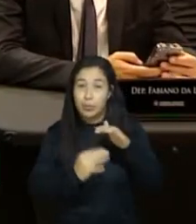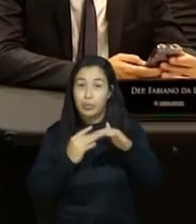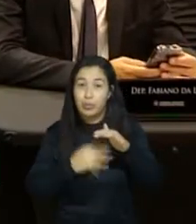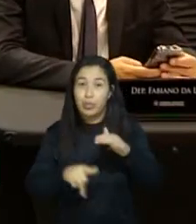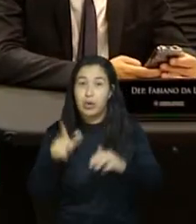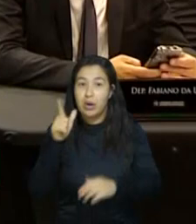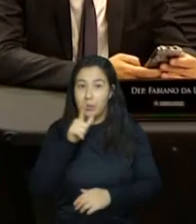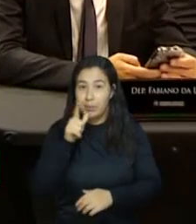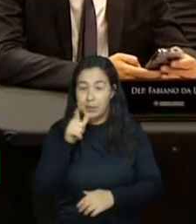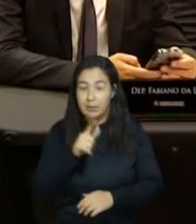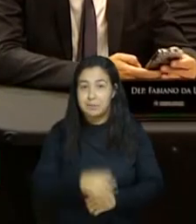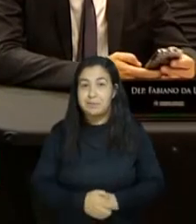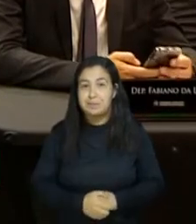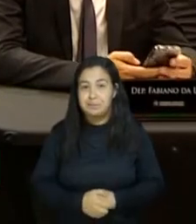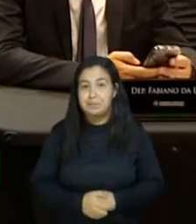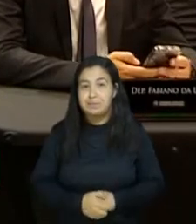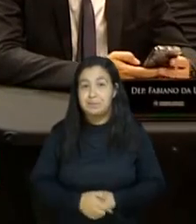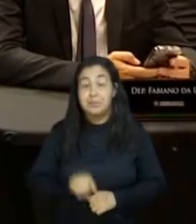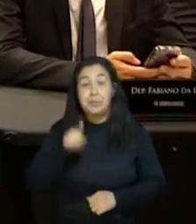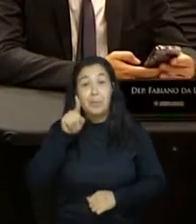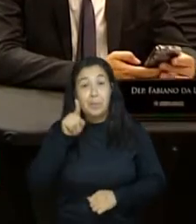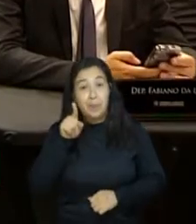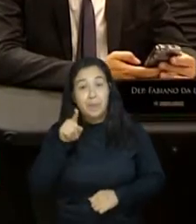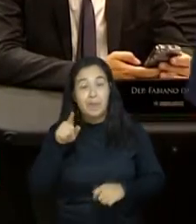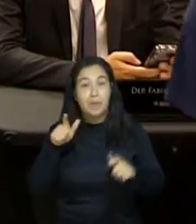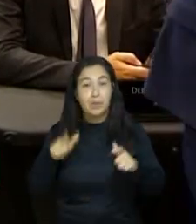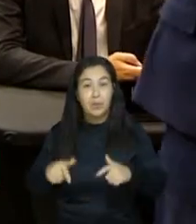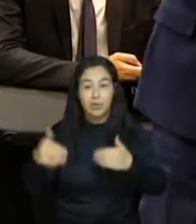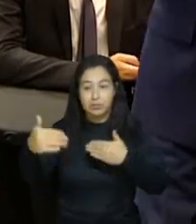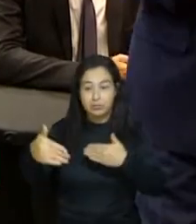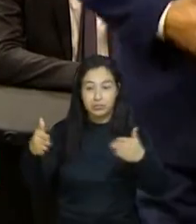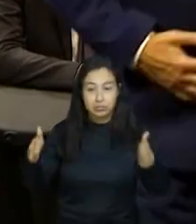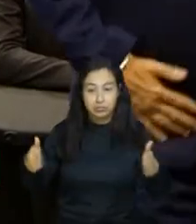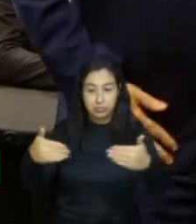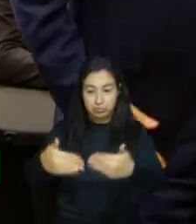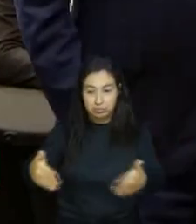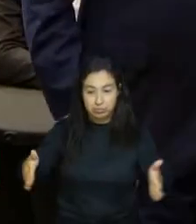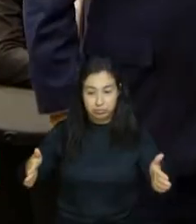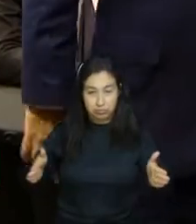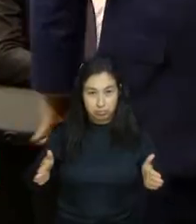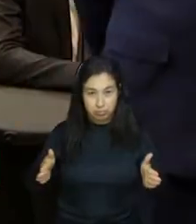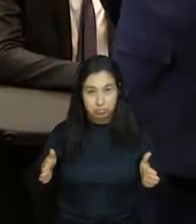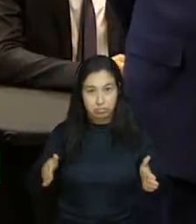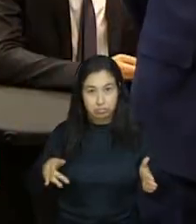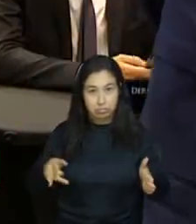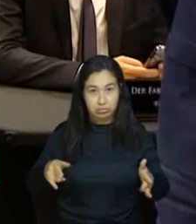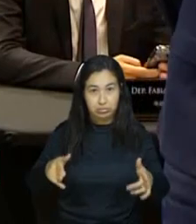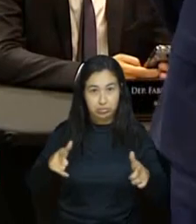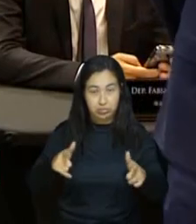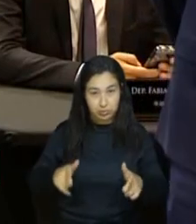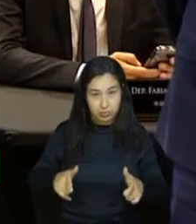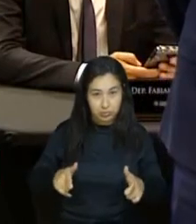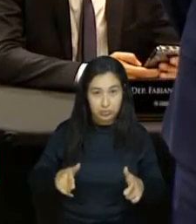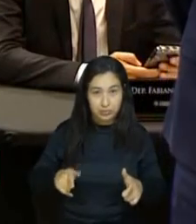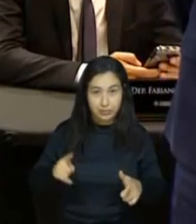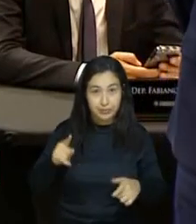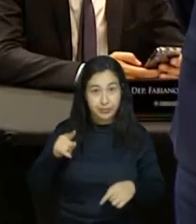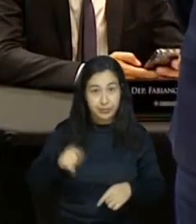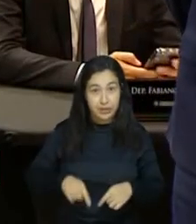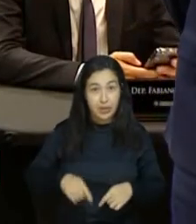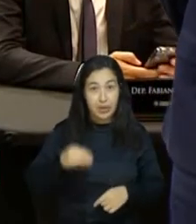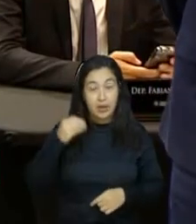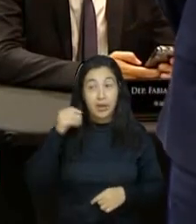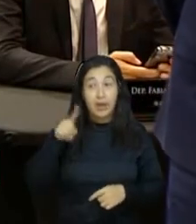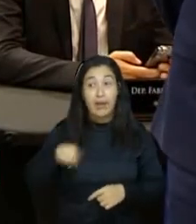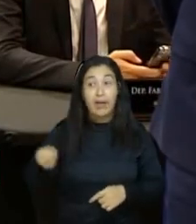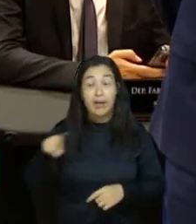lá na Vila Itoupava, mais precisamente no Texto Rega, era um sonho antigo da